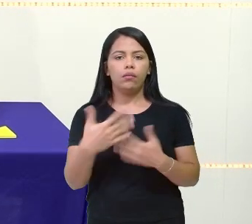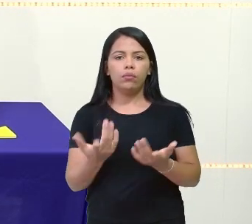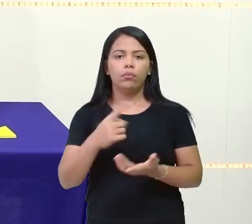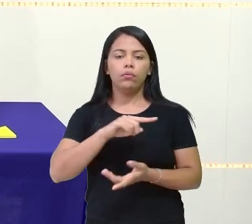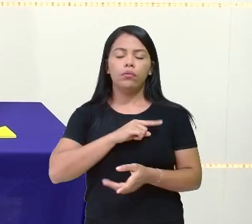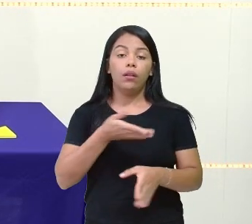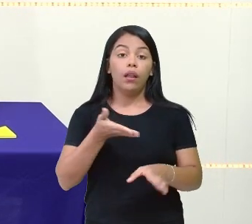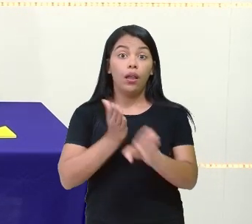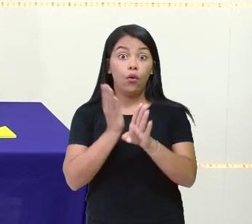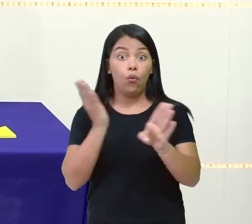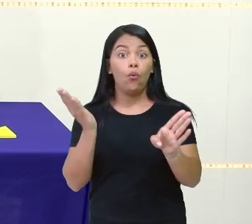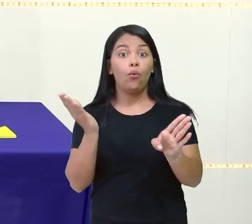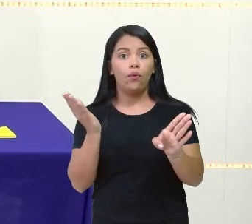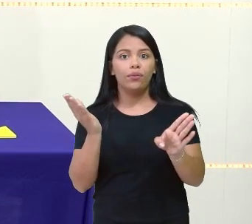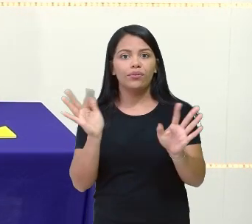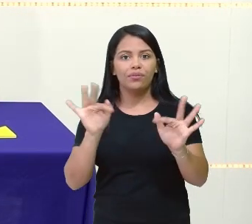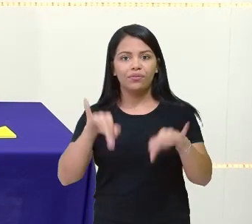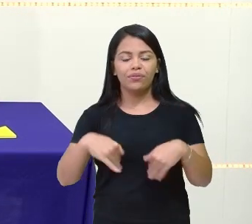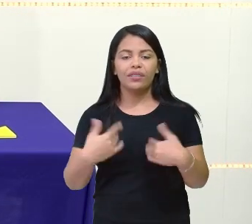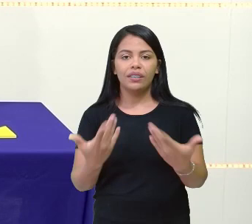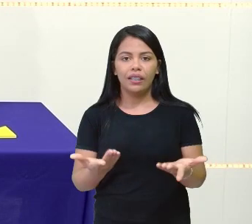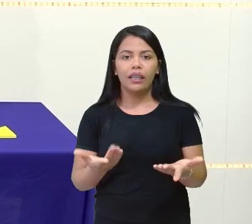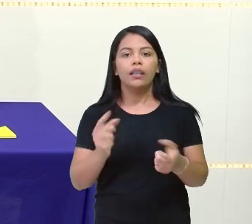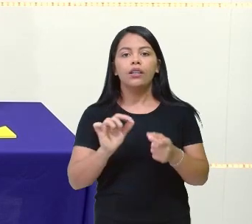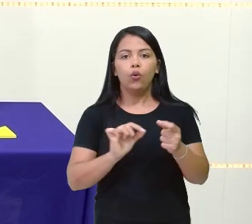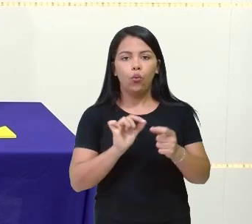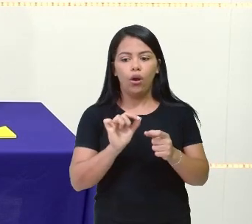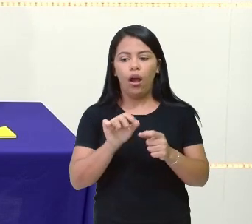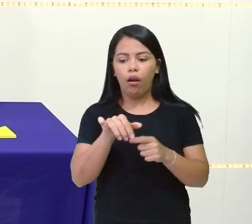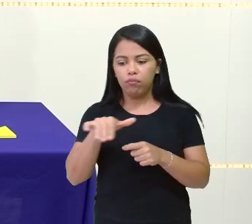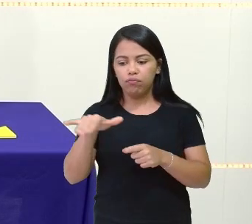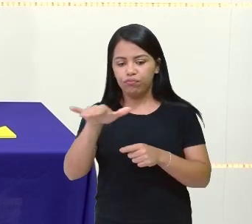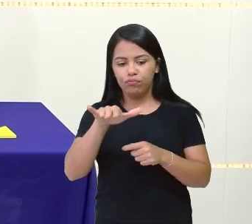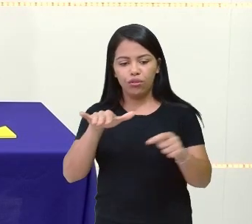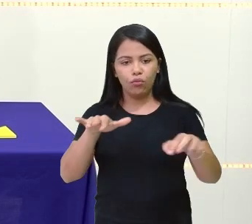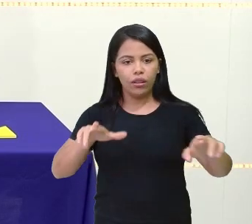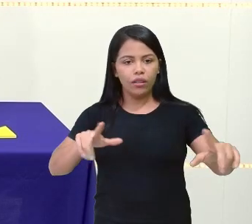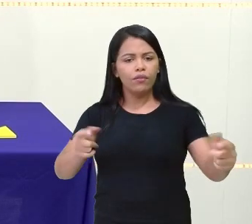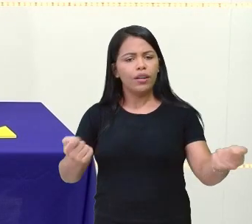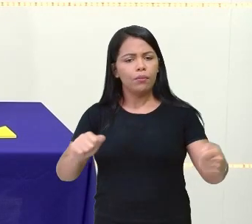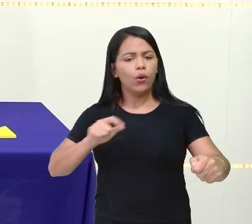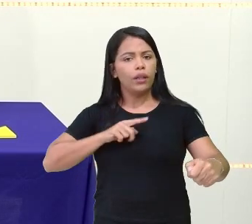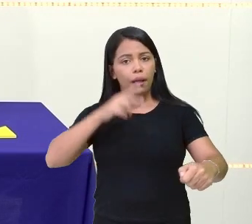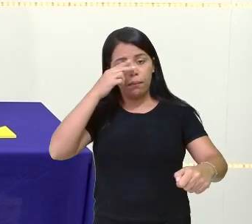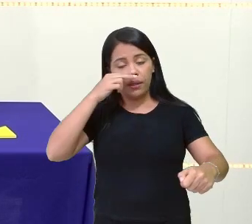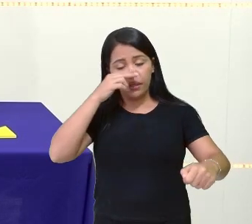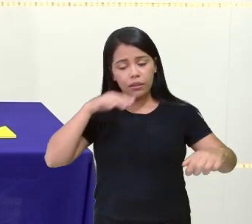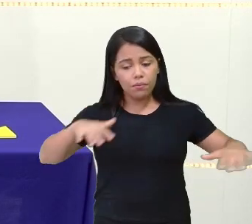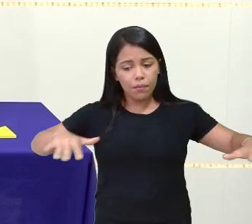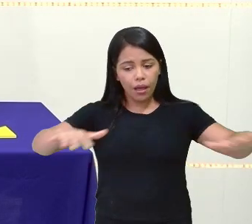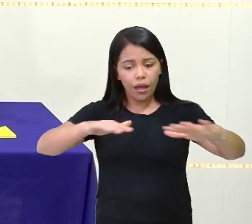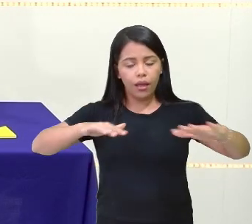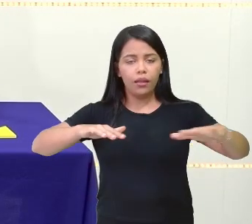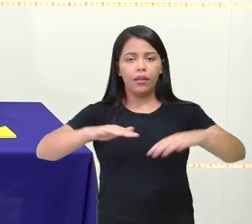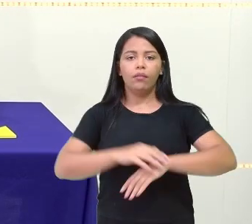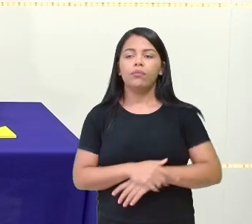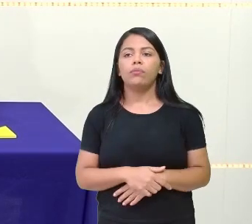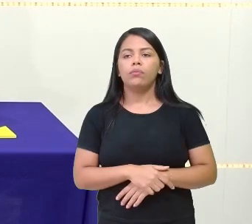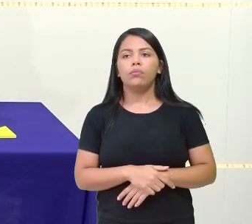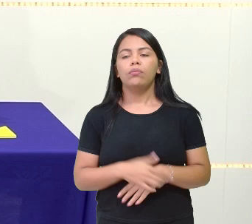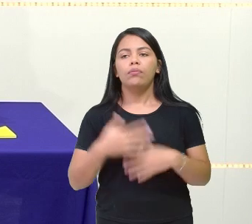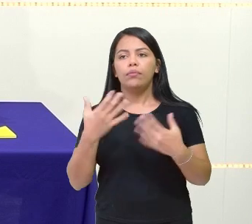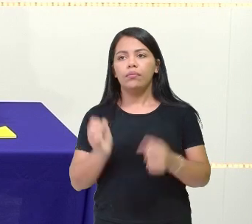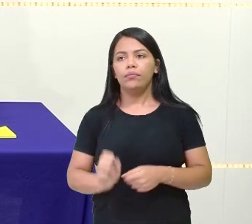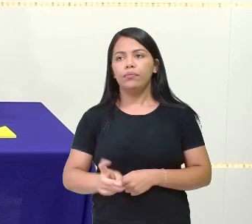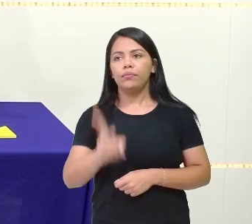essa conclusão, né? Que figuras diferentes podem sim apresentar a mesma área. Vamos